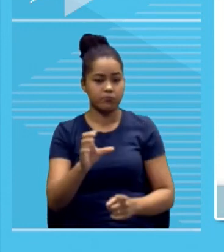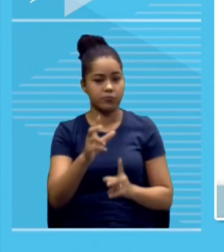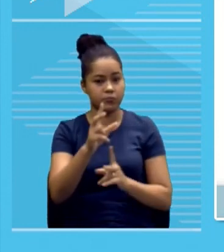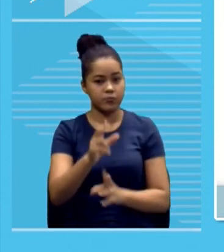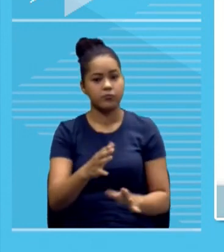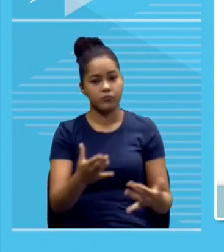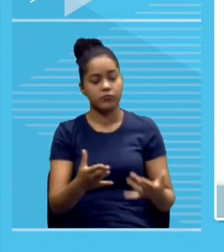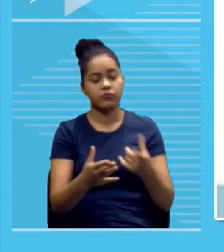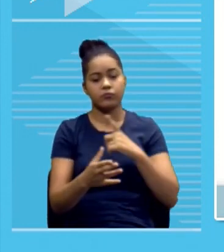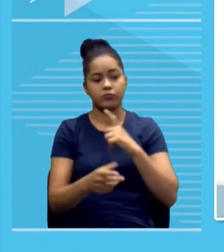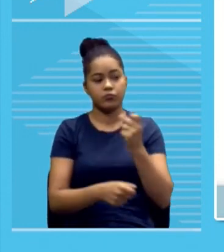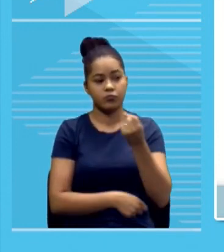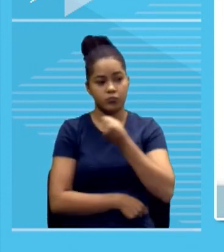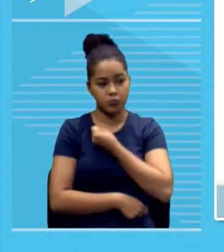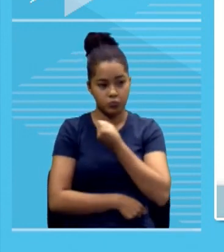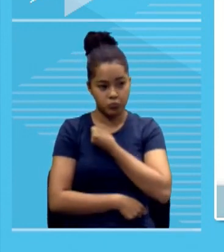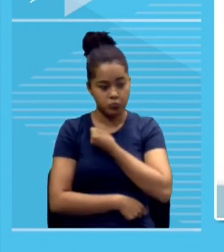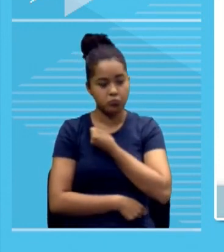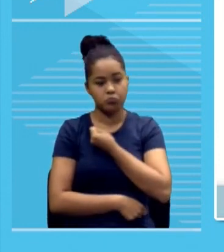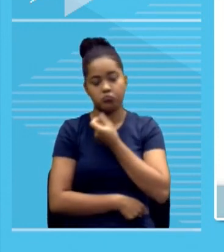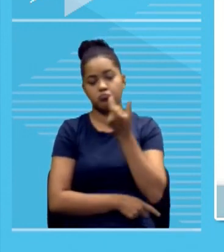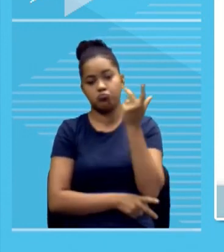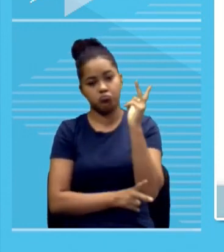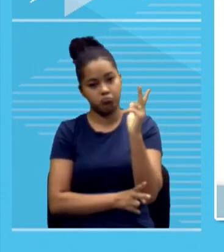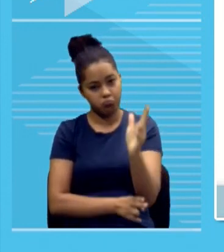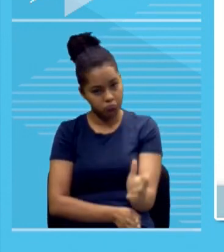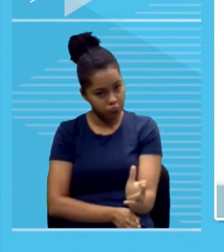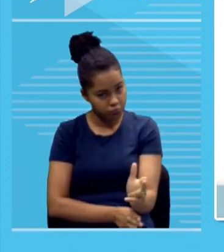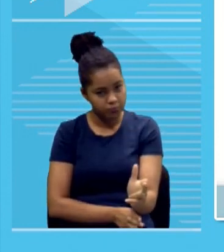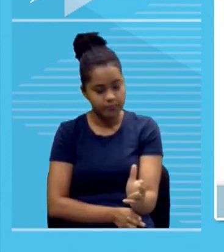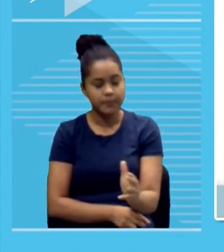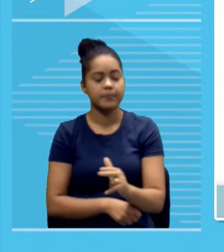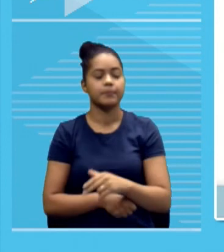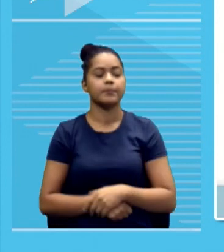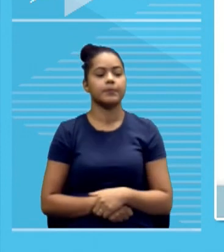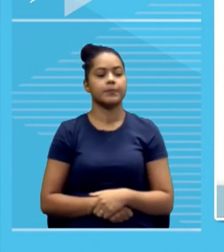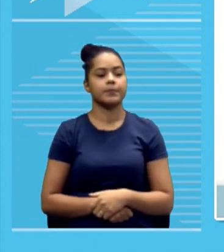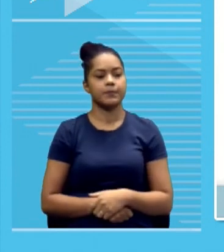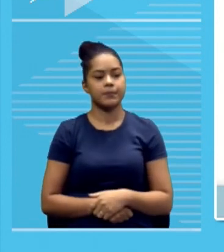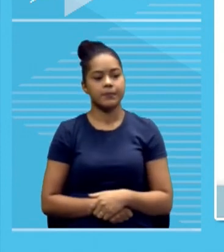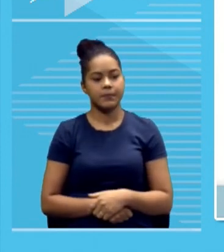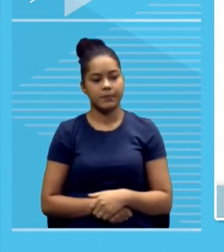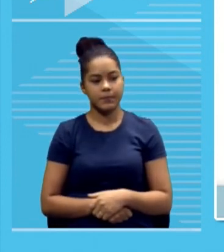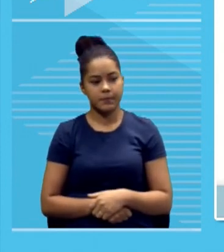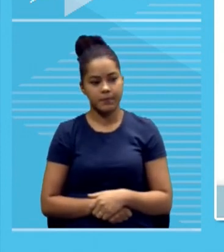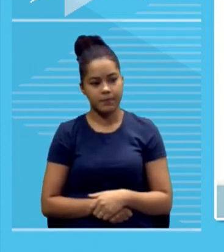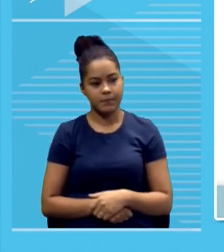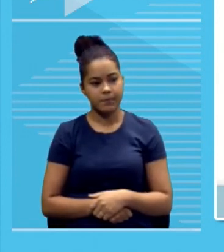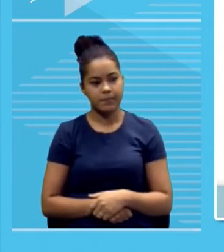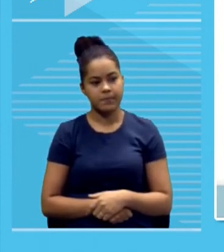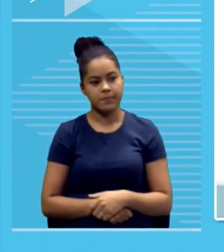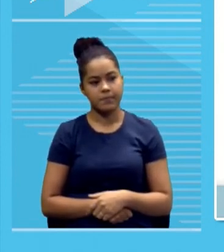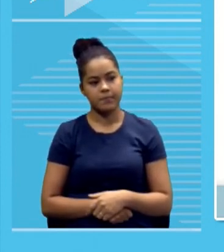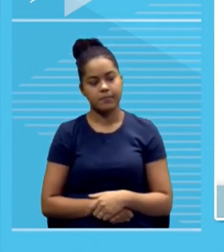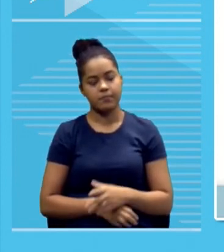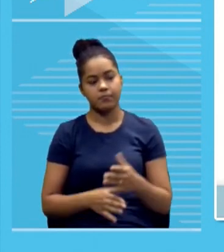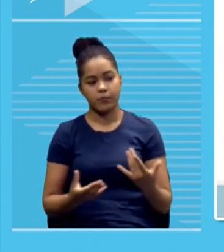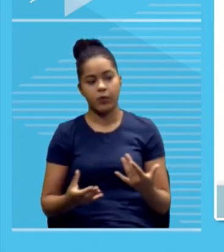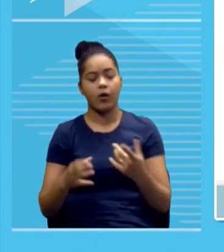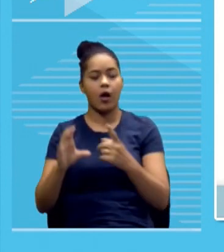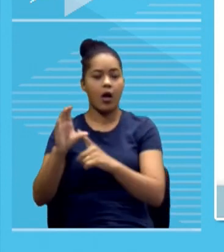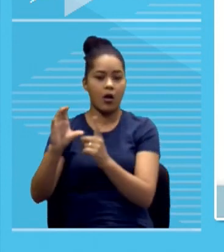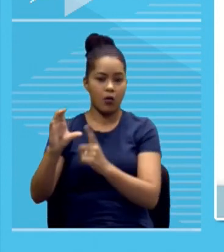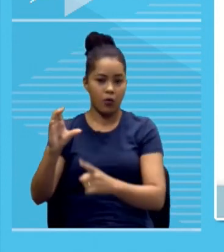esse mesmo valor, tá bom? Então, as correntes que vão passar pelas lâmpadas sempre vão possuir esse mesmo valor. A corrente